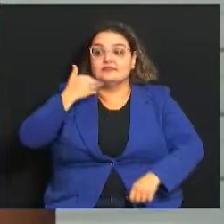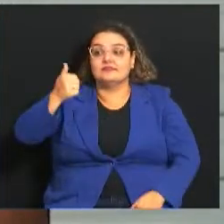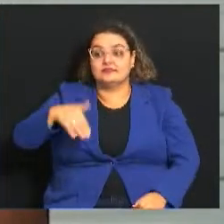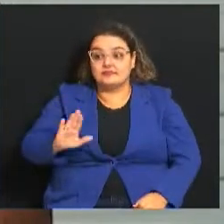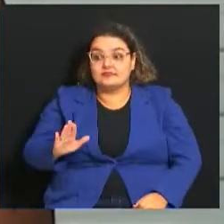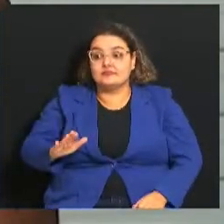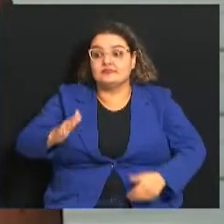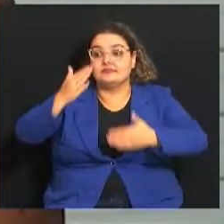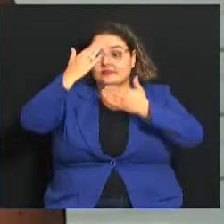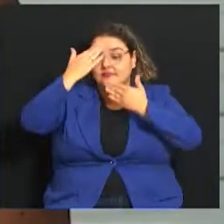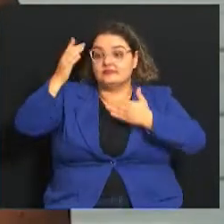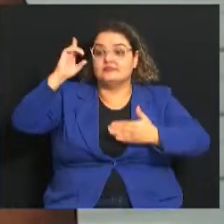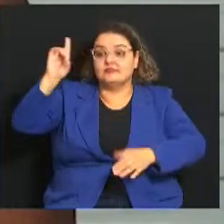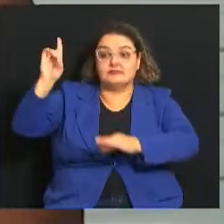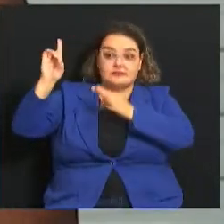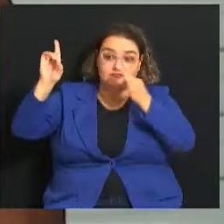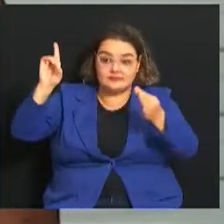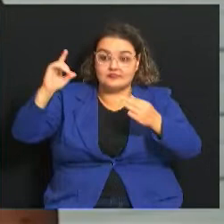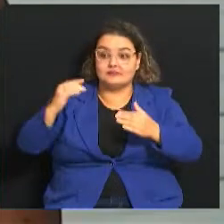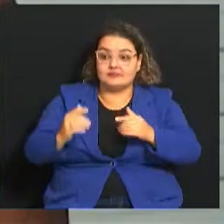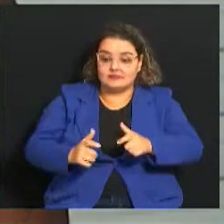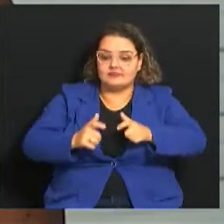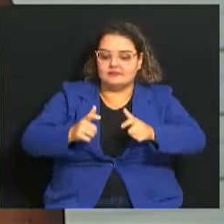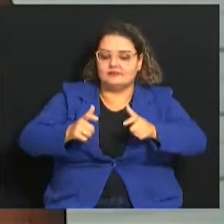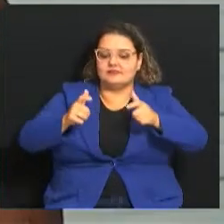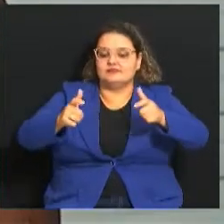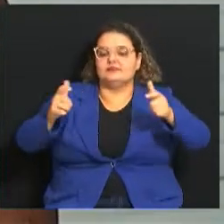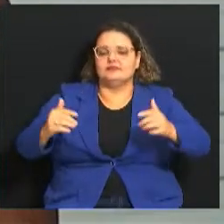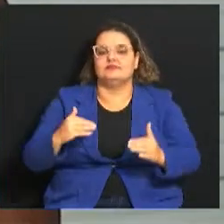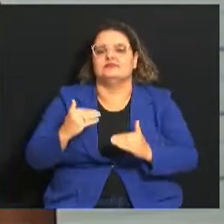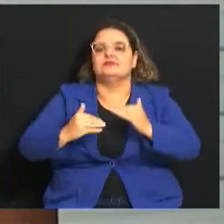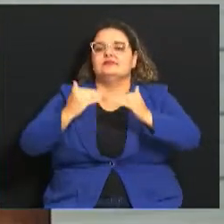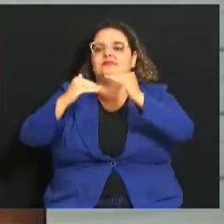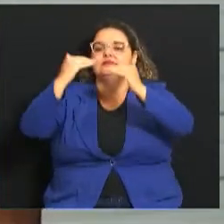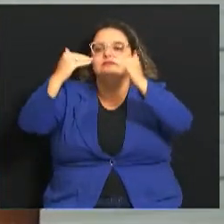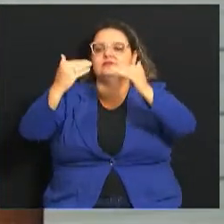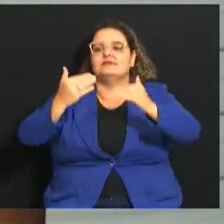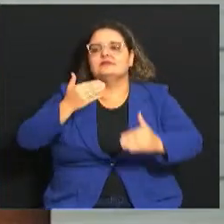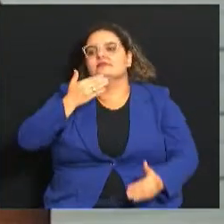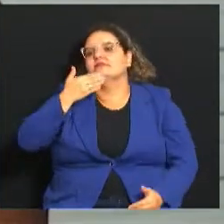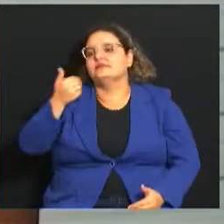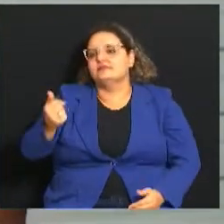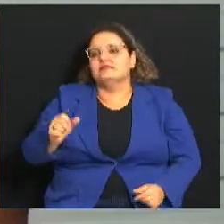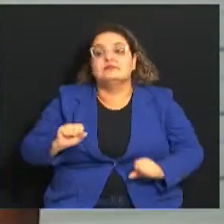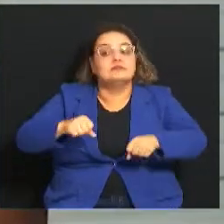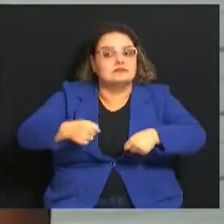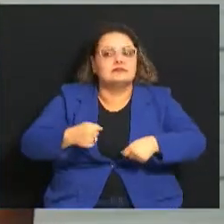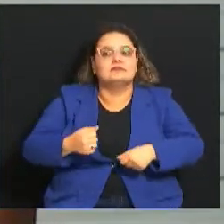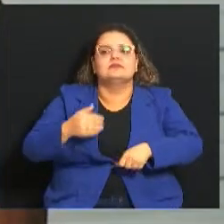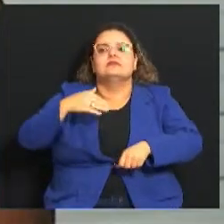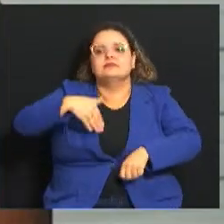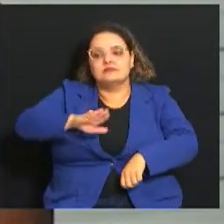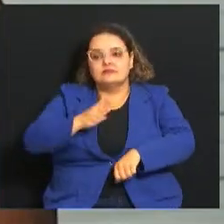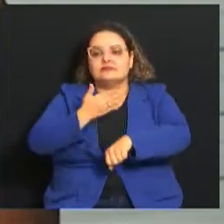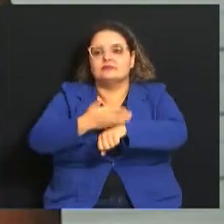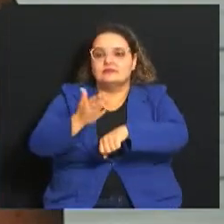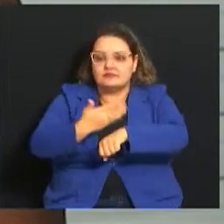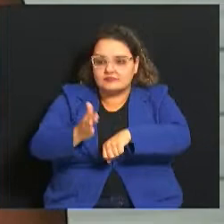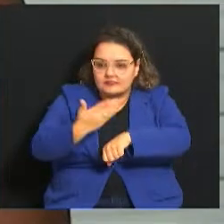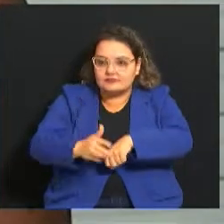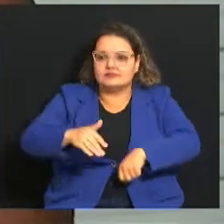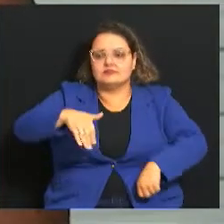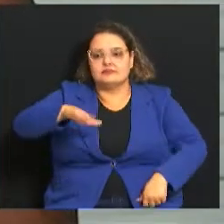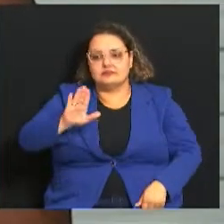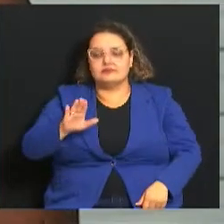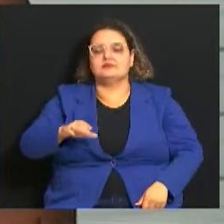certo. Estamos crescendo aí. A nossa defesa está melhorando a cada jogo, a cada treino, principalmente.